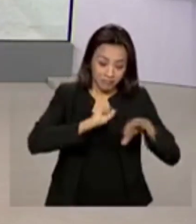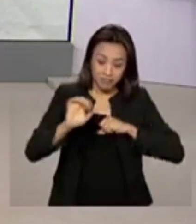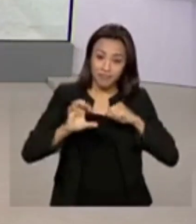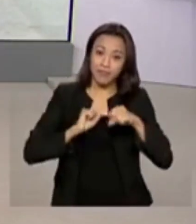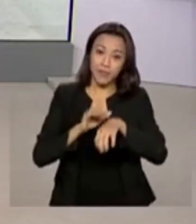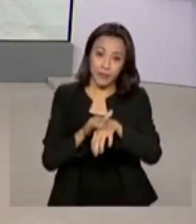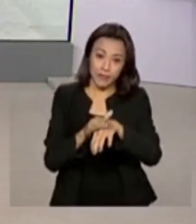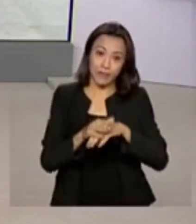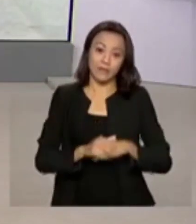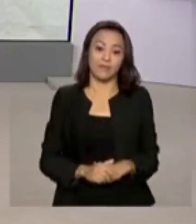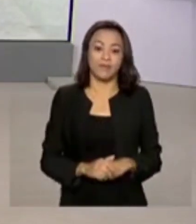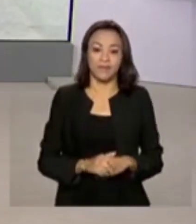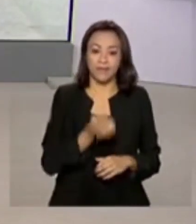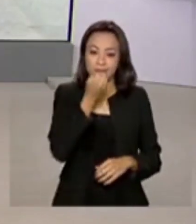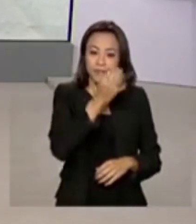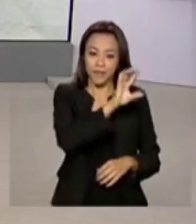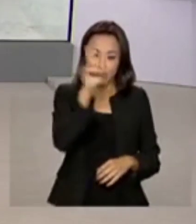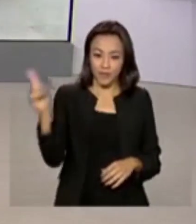dia.